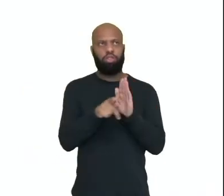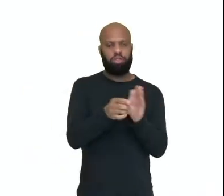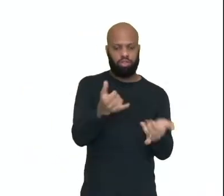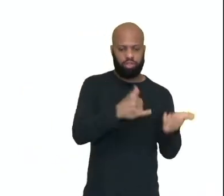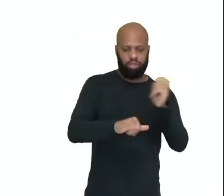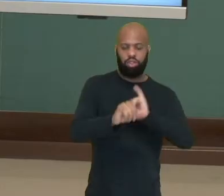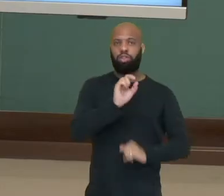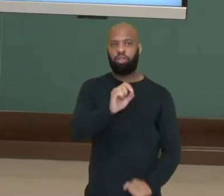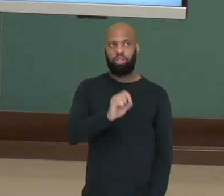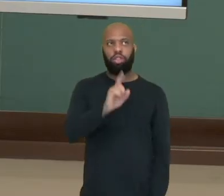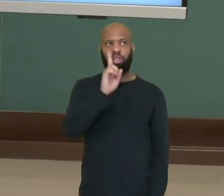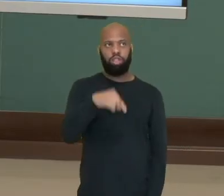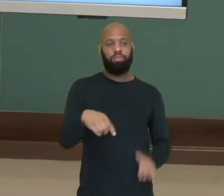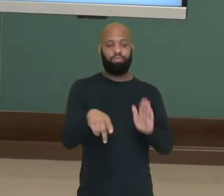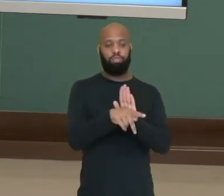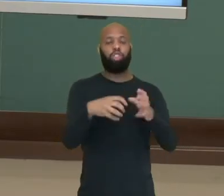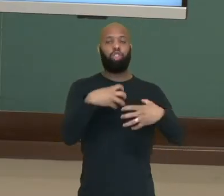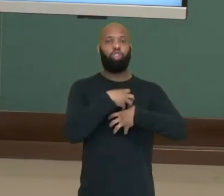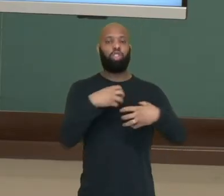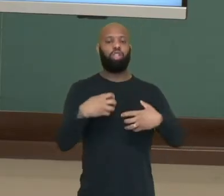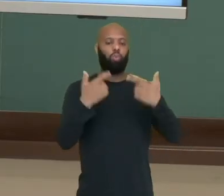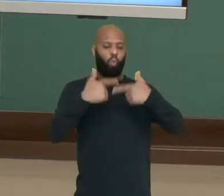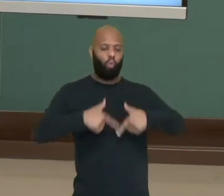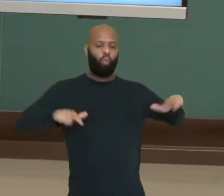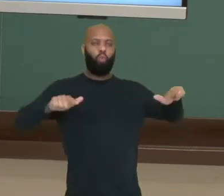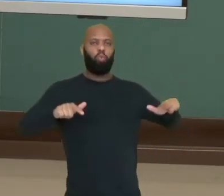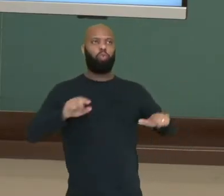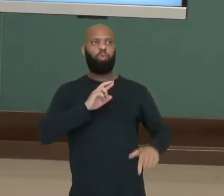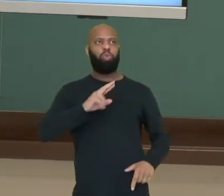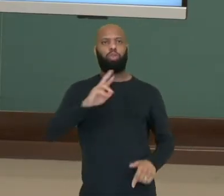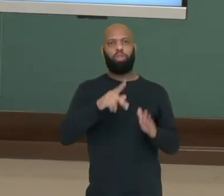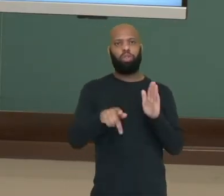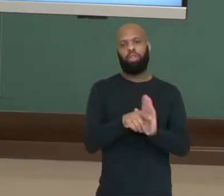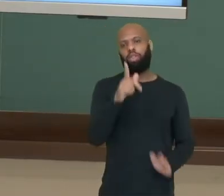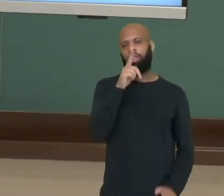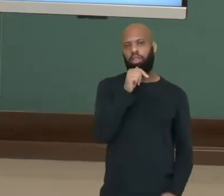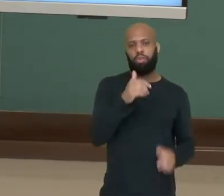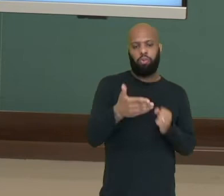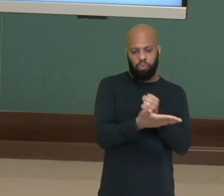ele é chamado óxido neutro, né, porque ele não reage com água, bases e